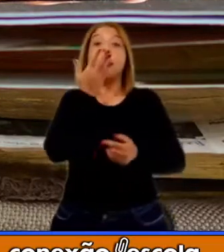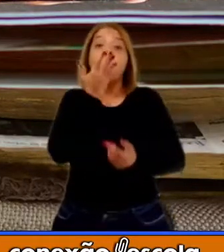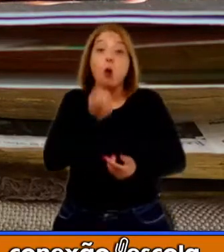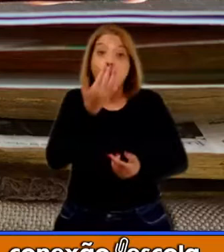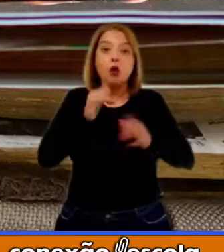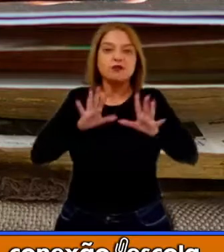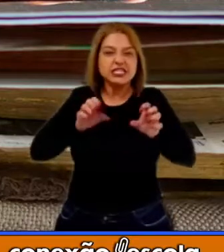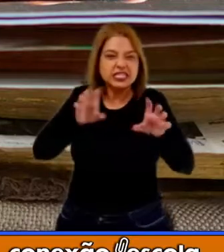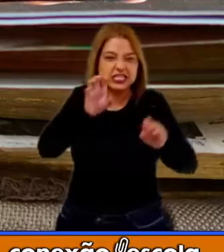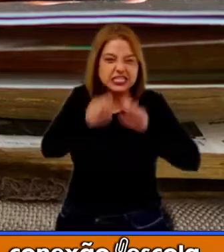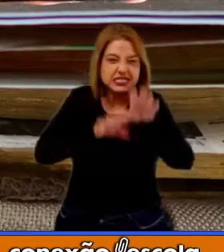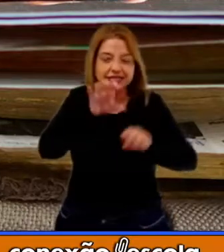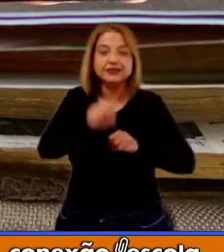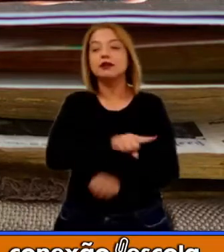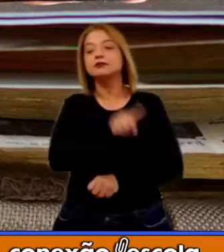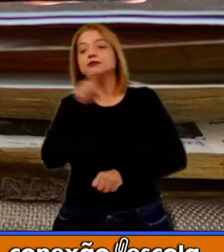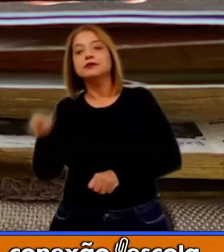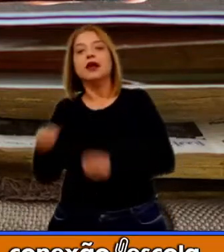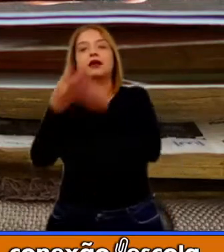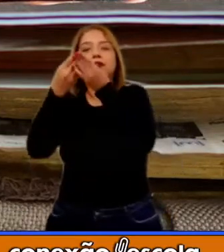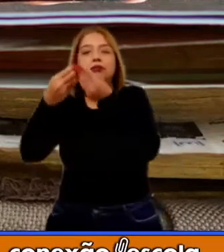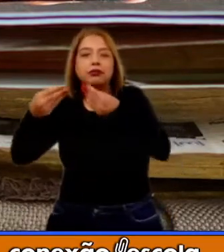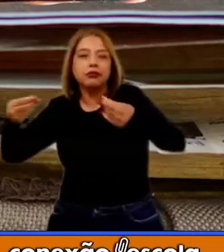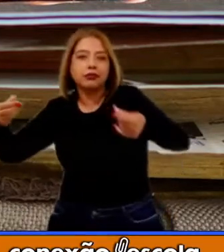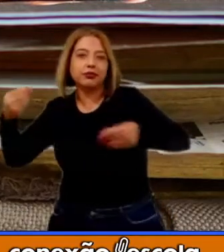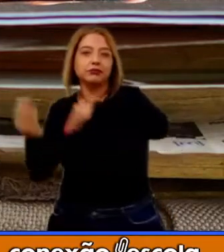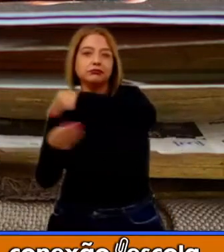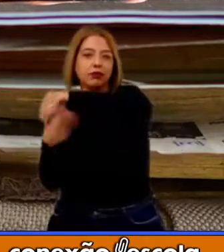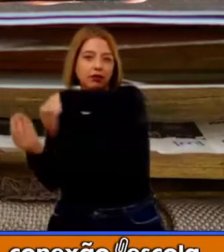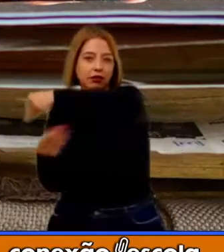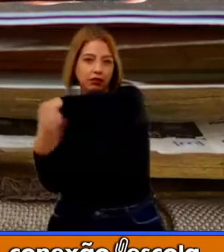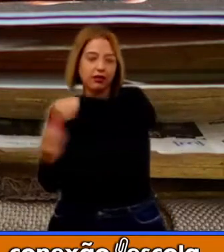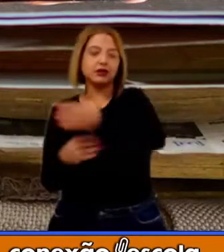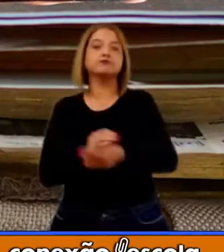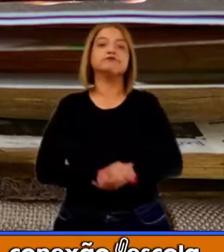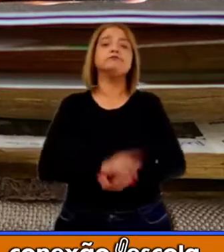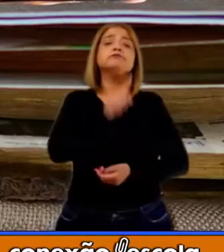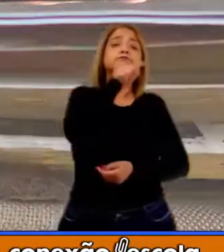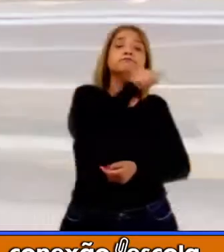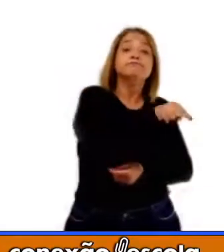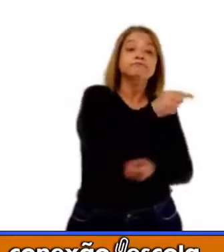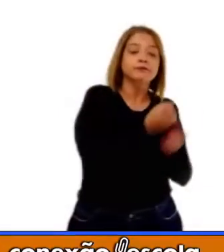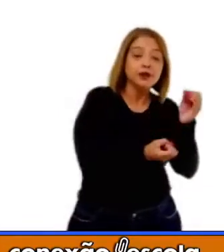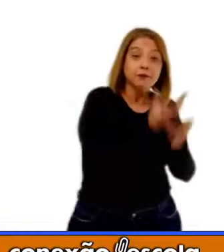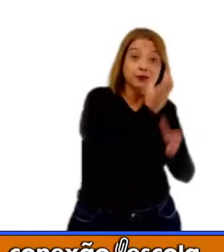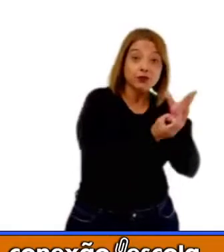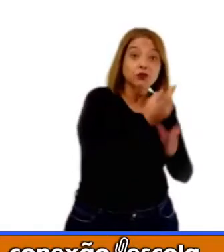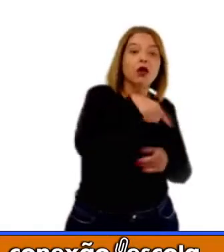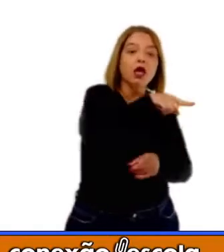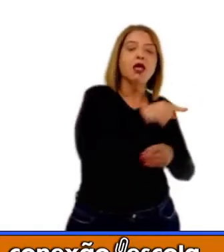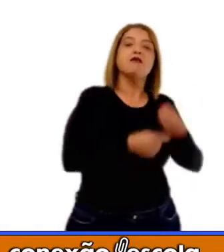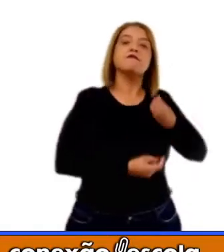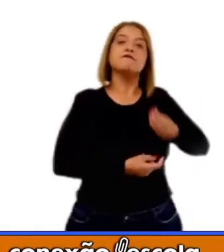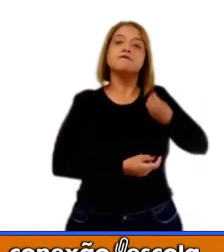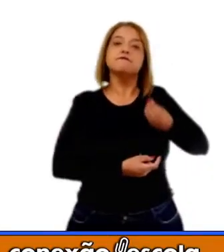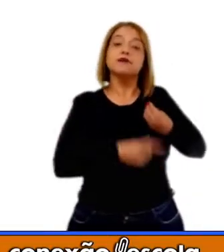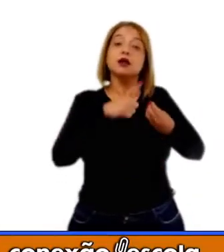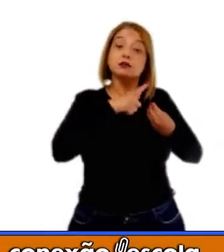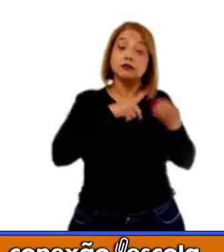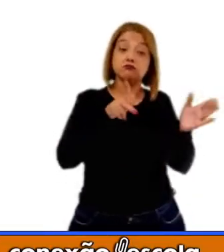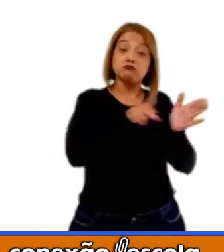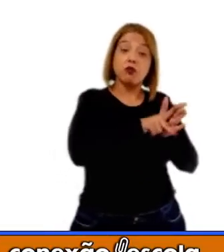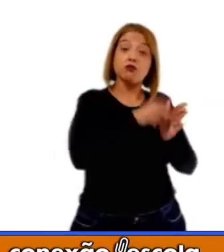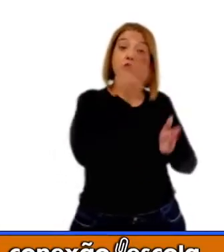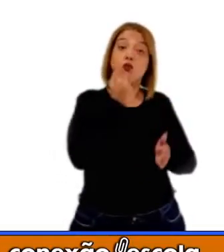os decompositores. Vou explicar. Os produtores são os seres vivos que produzem o